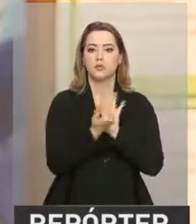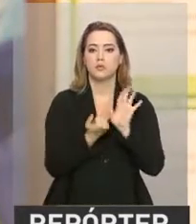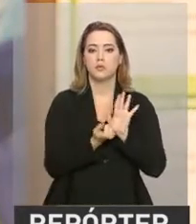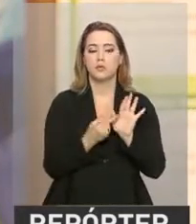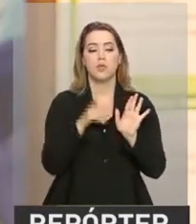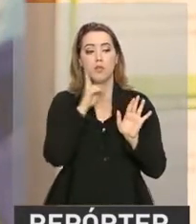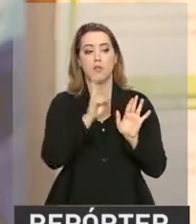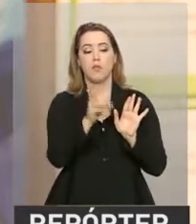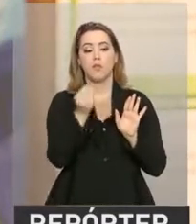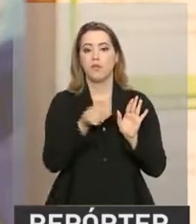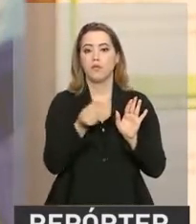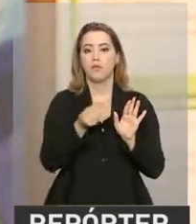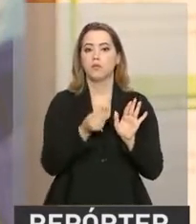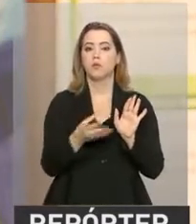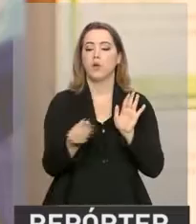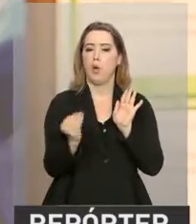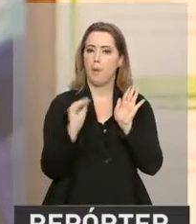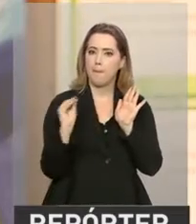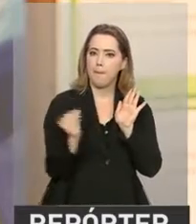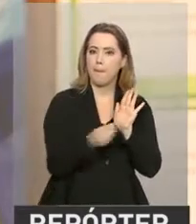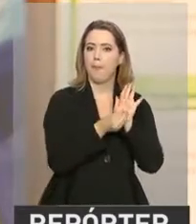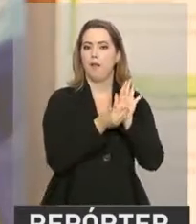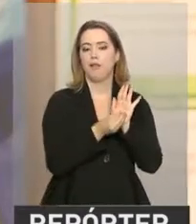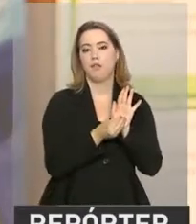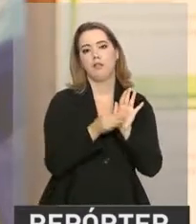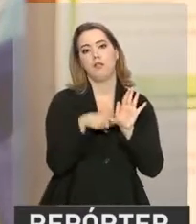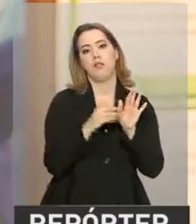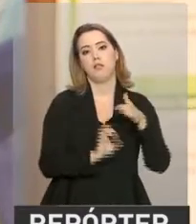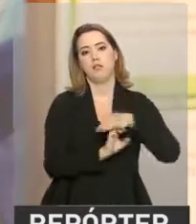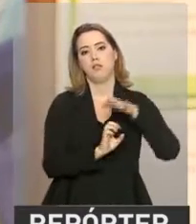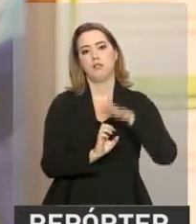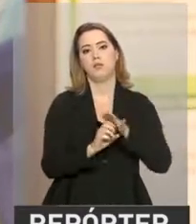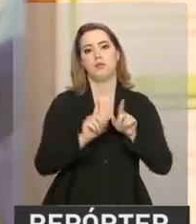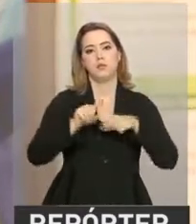visual da Embrapa e disponibilizar os projetos entre março e abril do ano que vem.